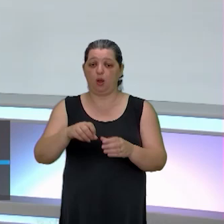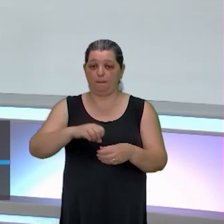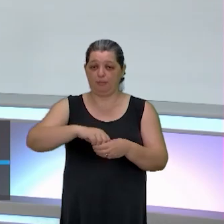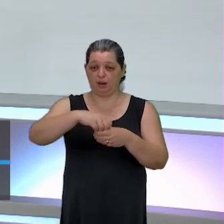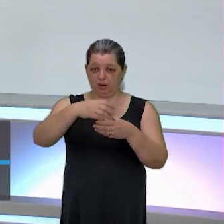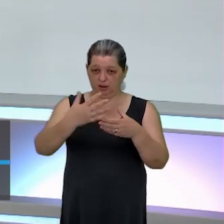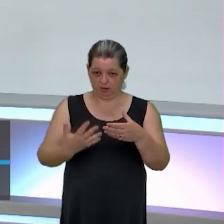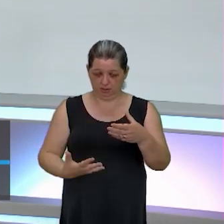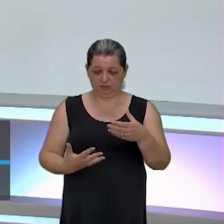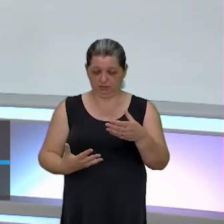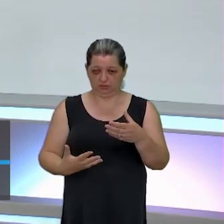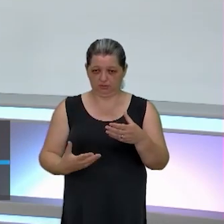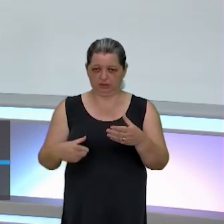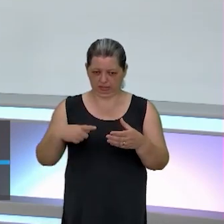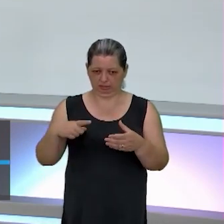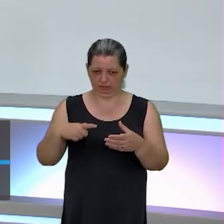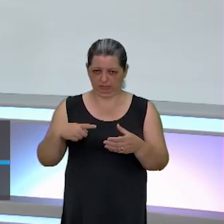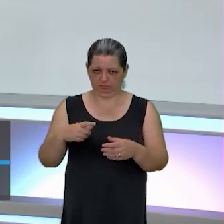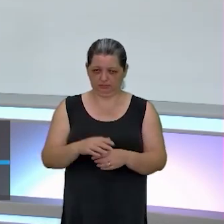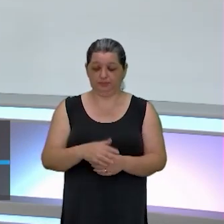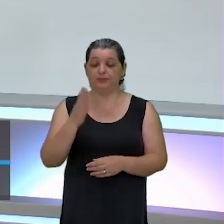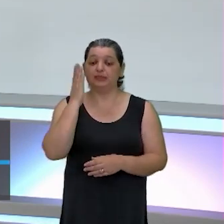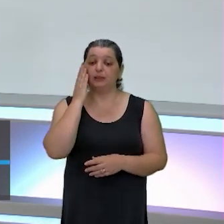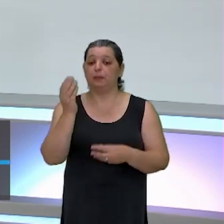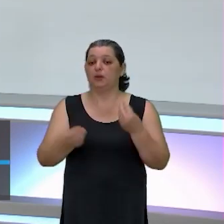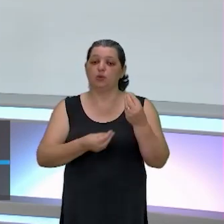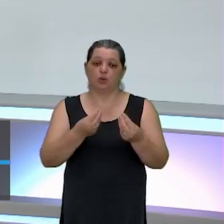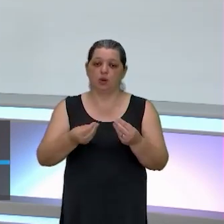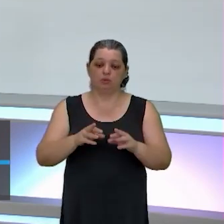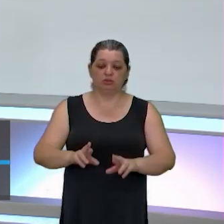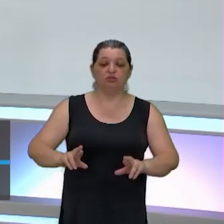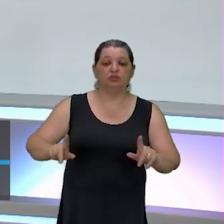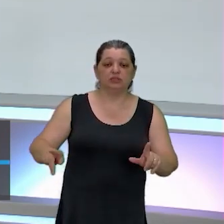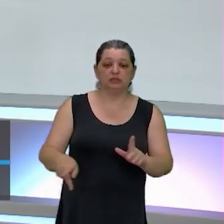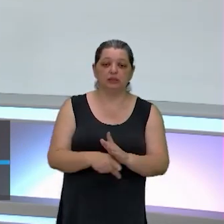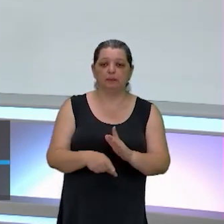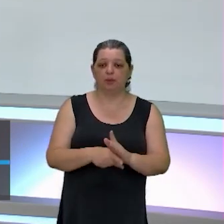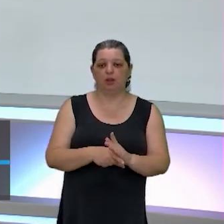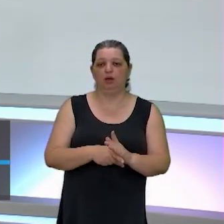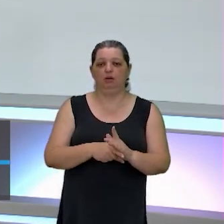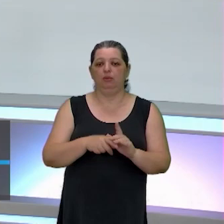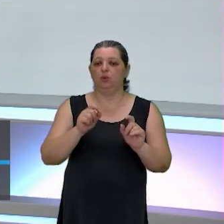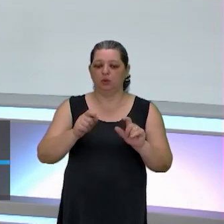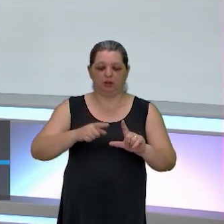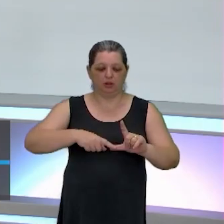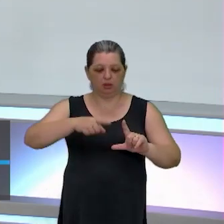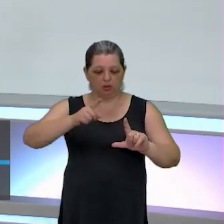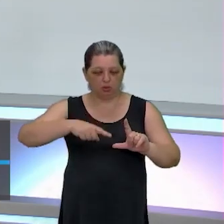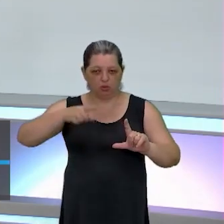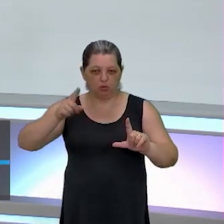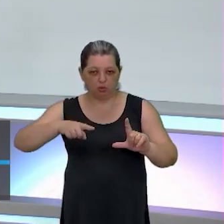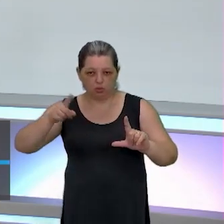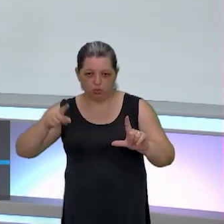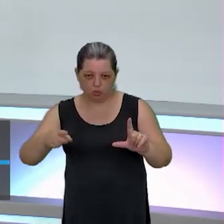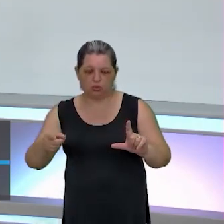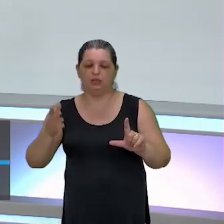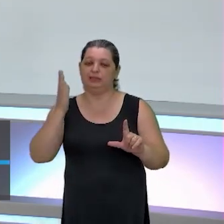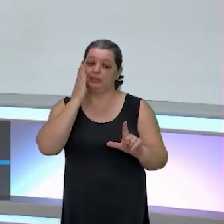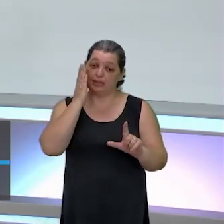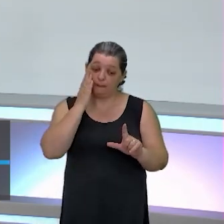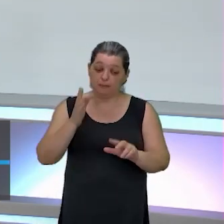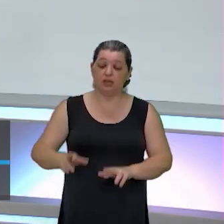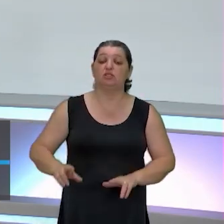por Giba tem que saber isso diferenciar natureza das ondas tem que saber